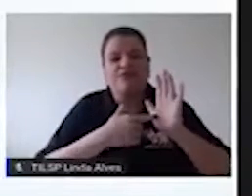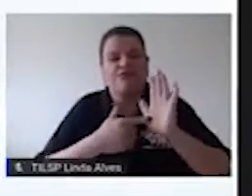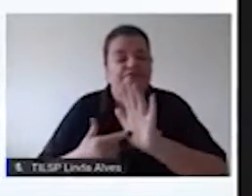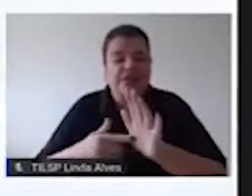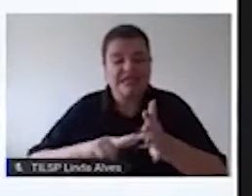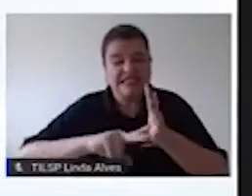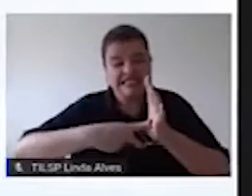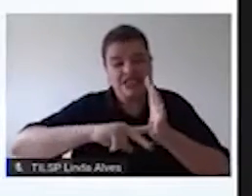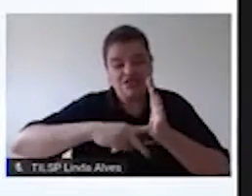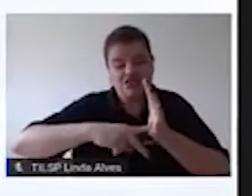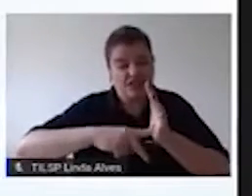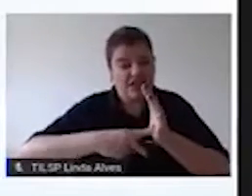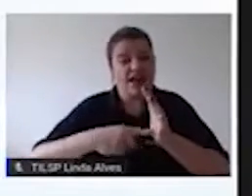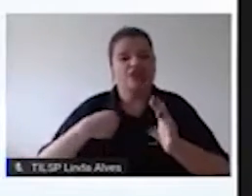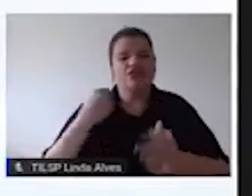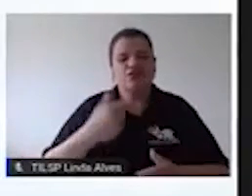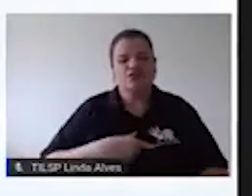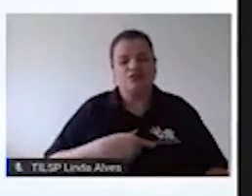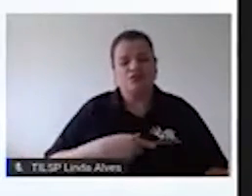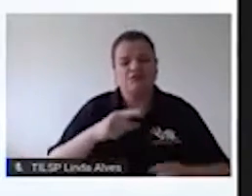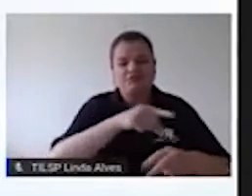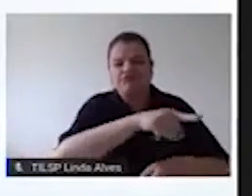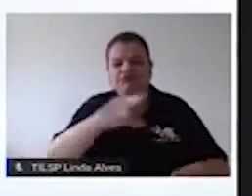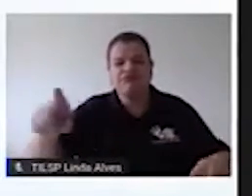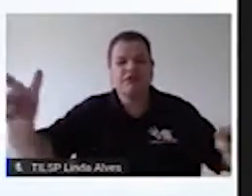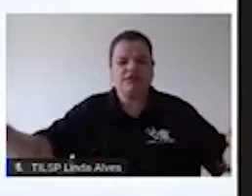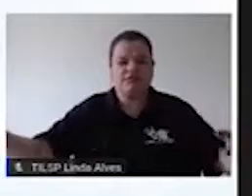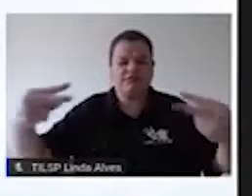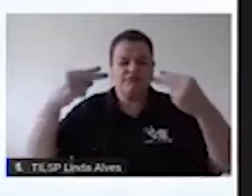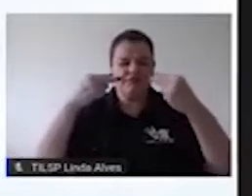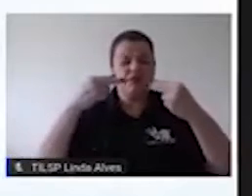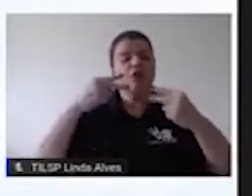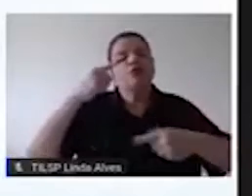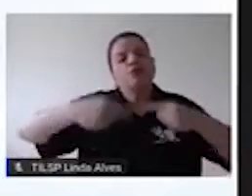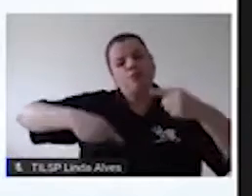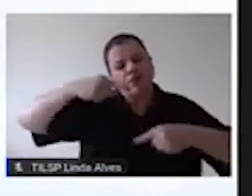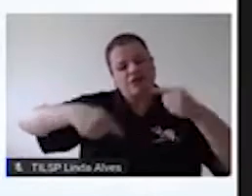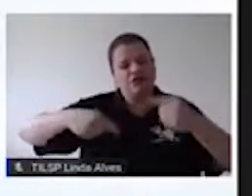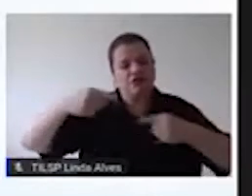gente tem, né, do ponto de vista da política nacional,